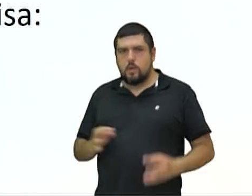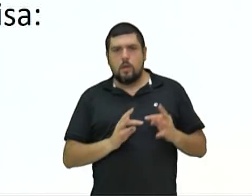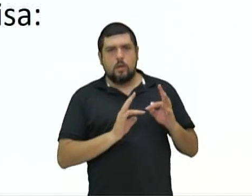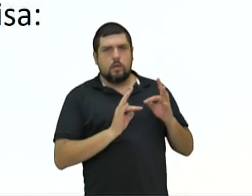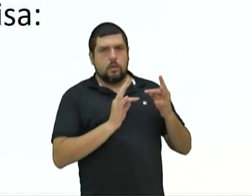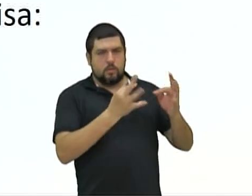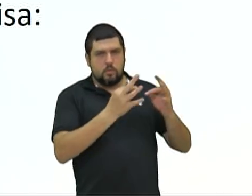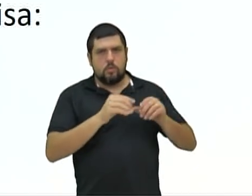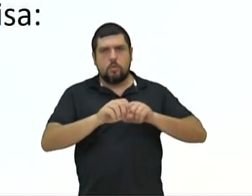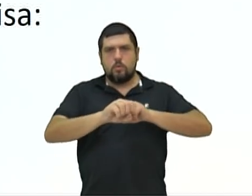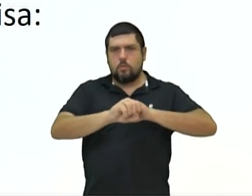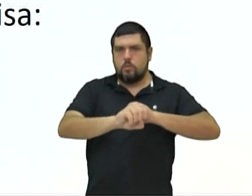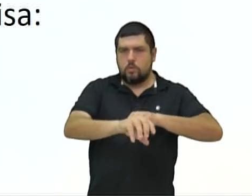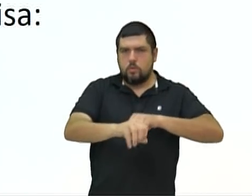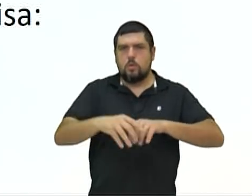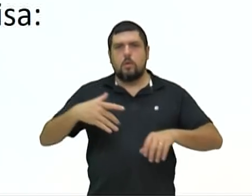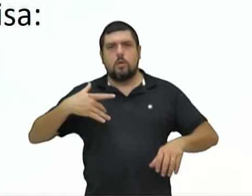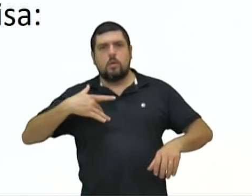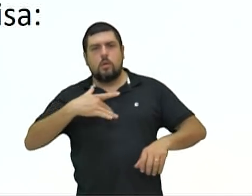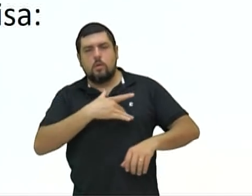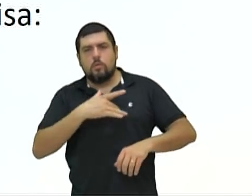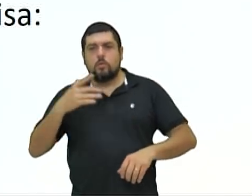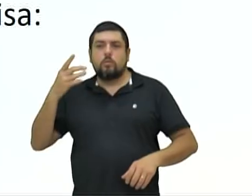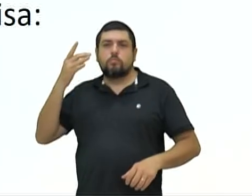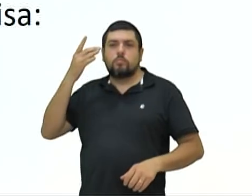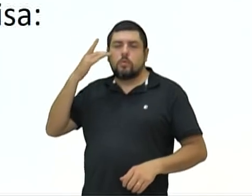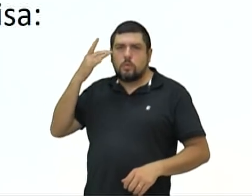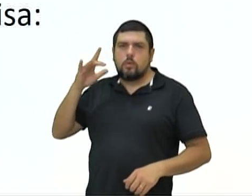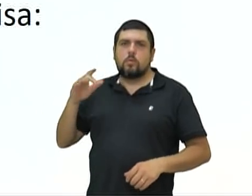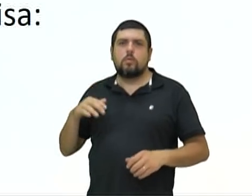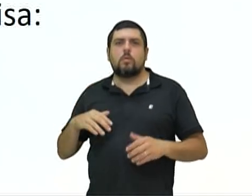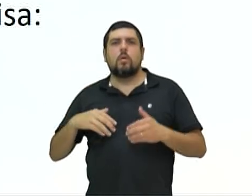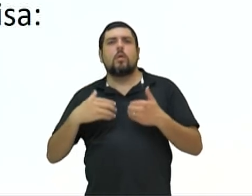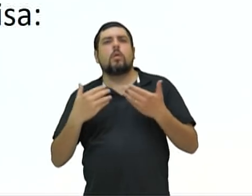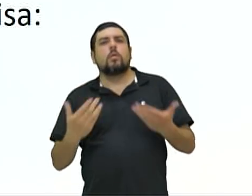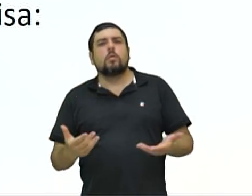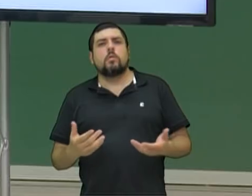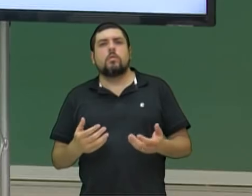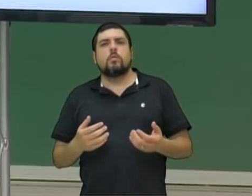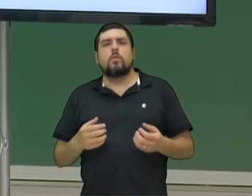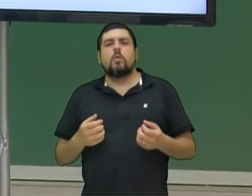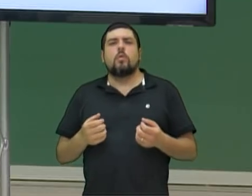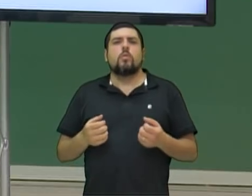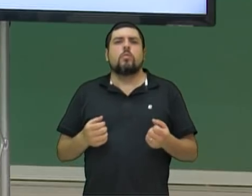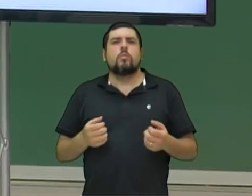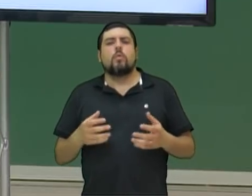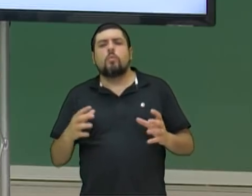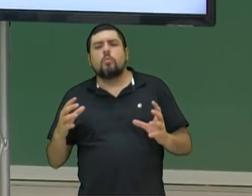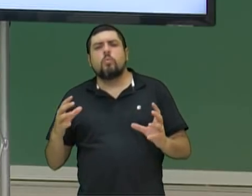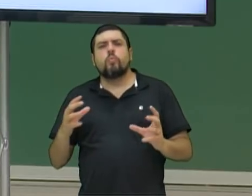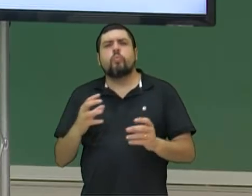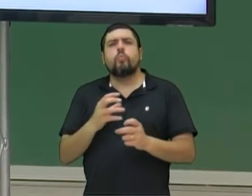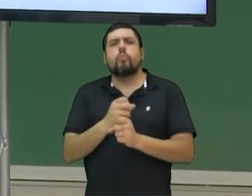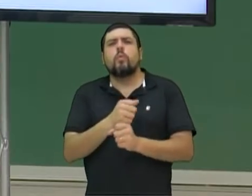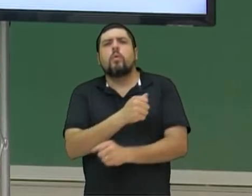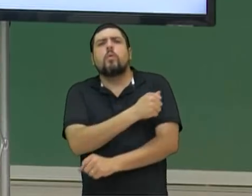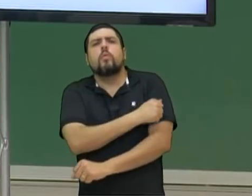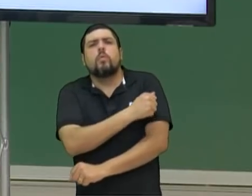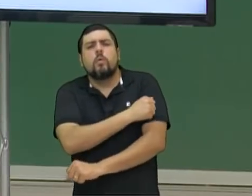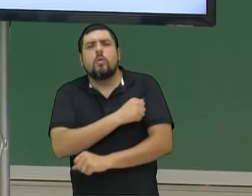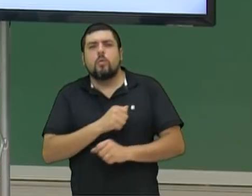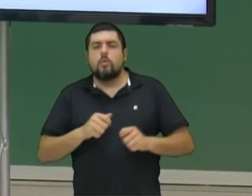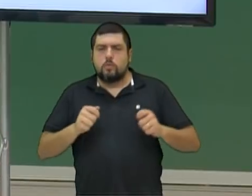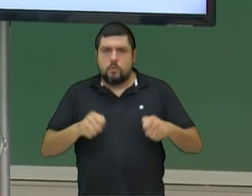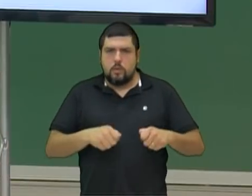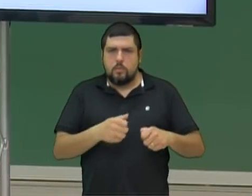total de estudantes que responderam essa pesquisa é um dado que eu posso extrair dali também. 14 mais 8 mais 4 mais 10 mais